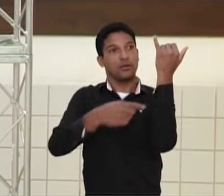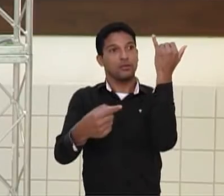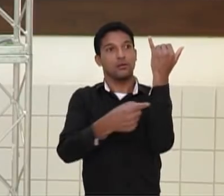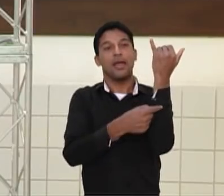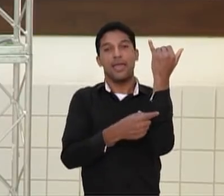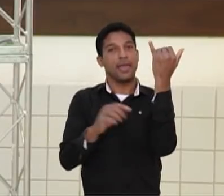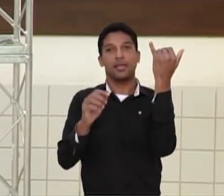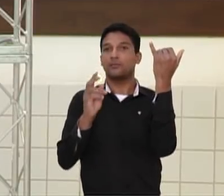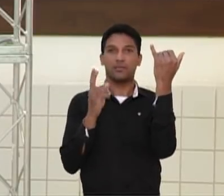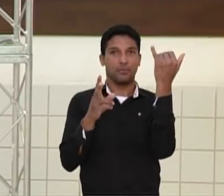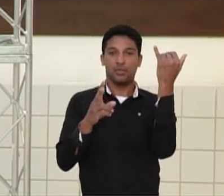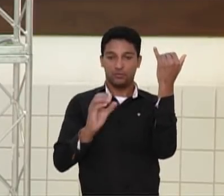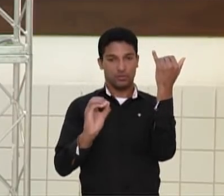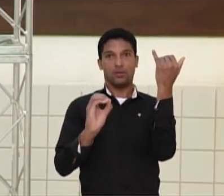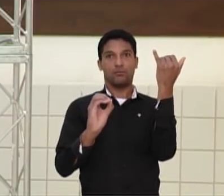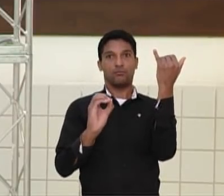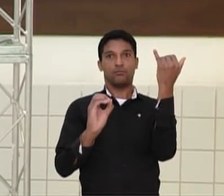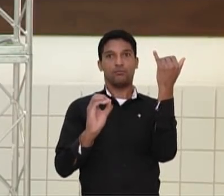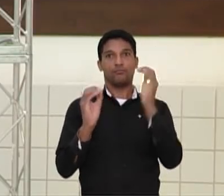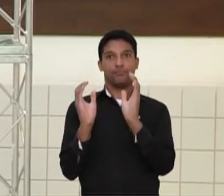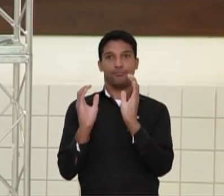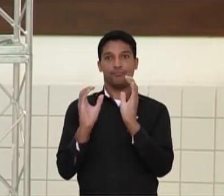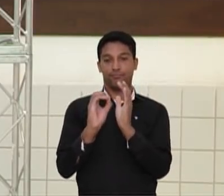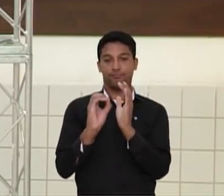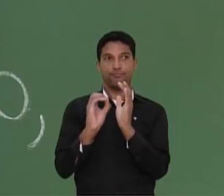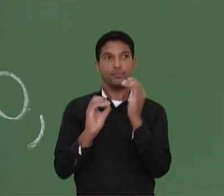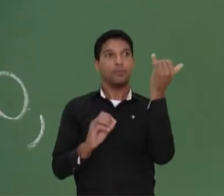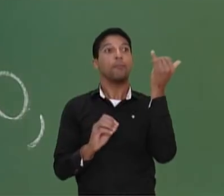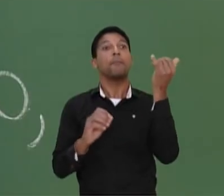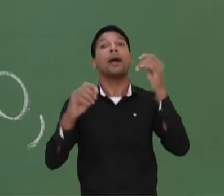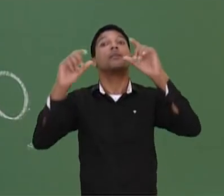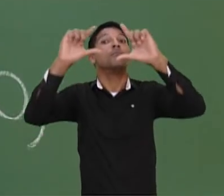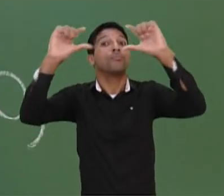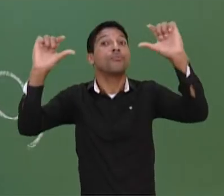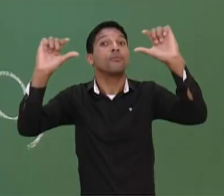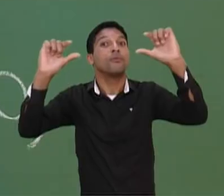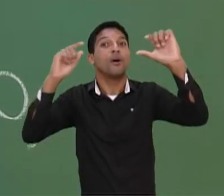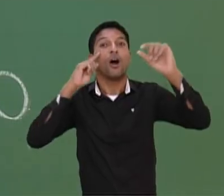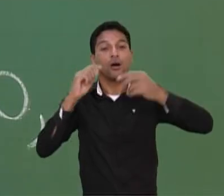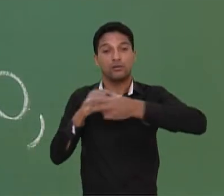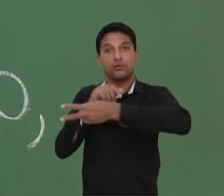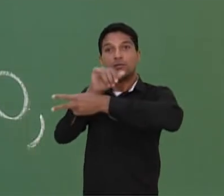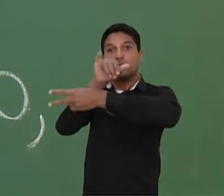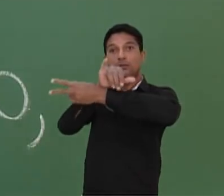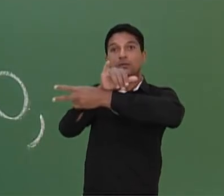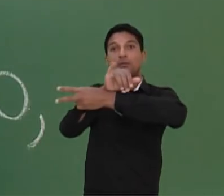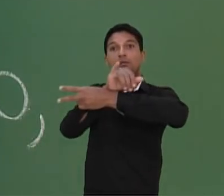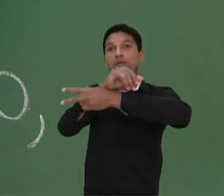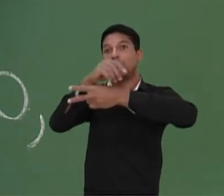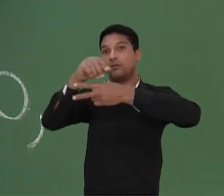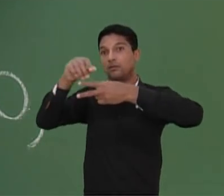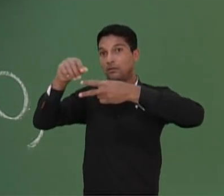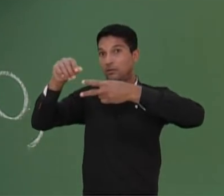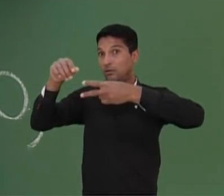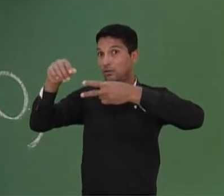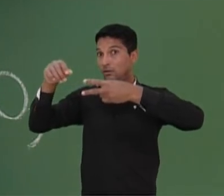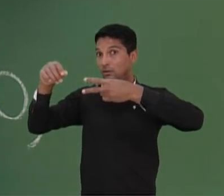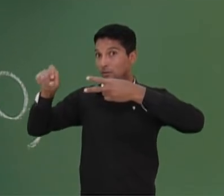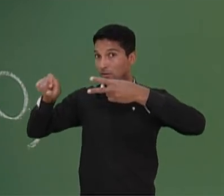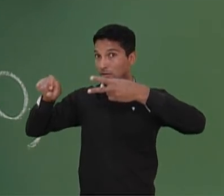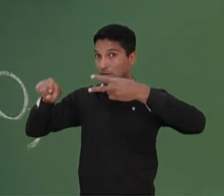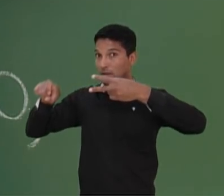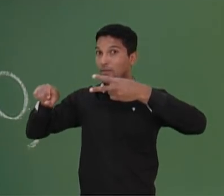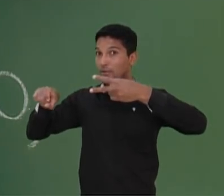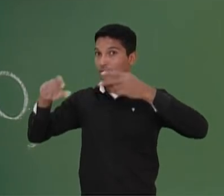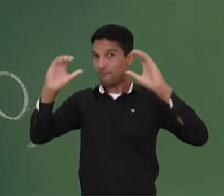0. Só que a nossa função é qual? Y igual a 2x ao quadrado